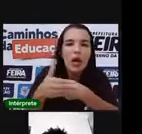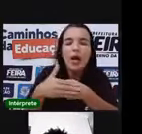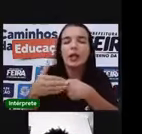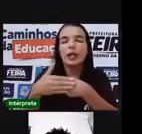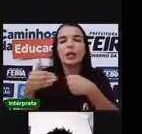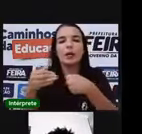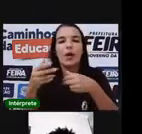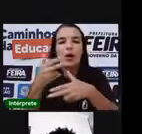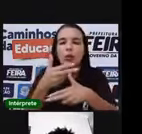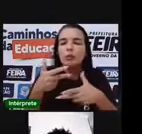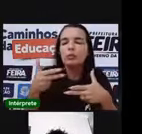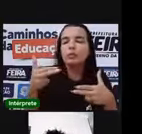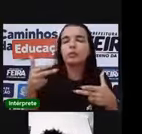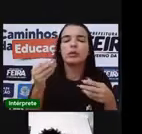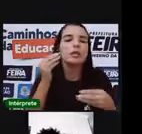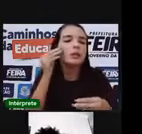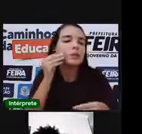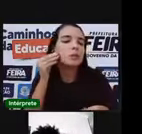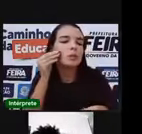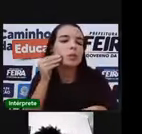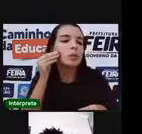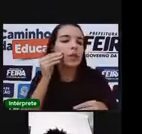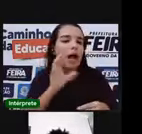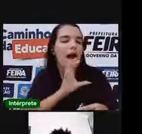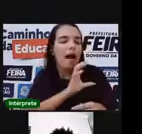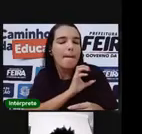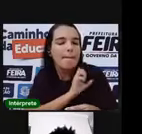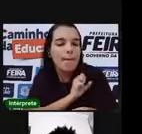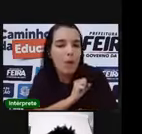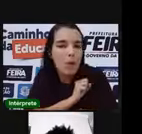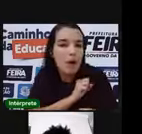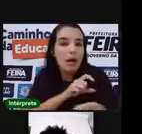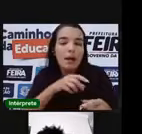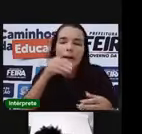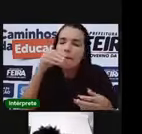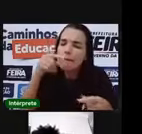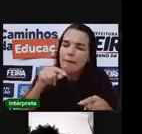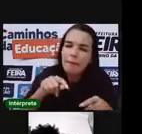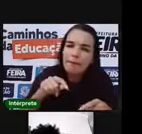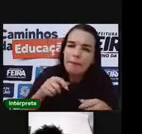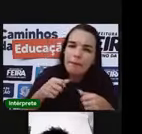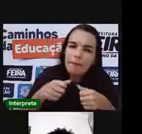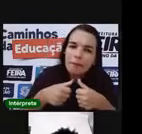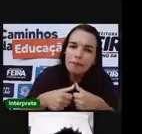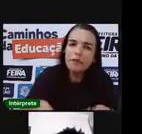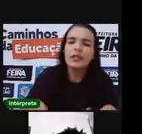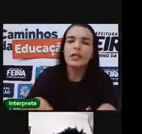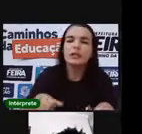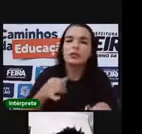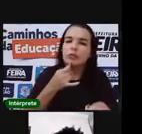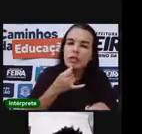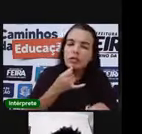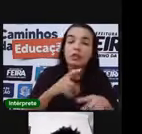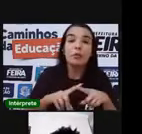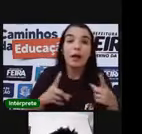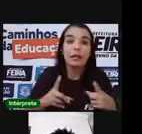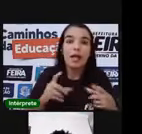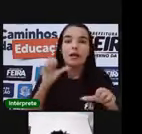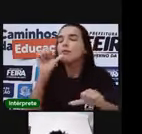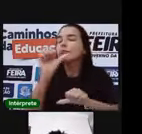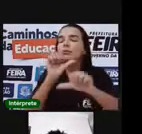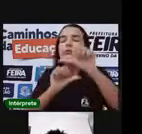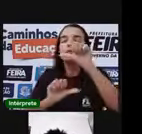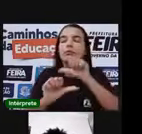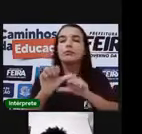diante da dificuldade, do ardor, das tensões, do medo, do isolamento social,